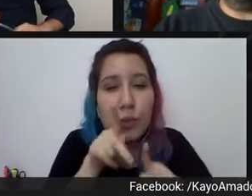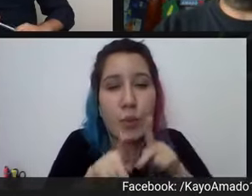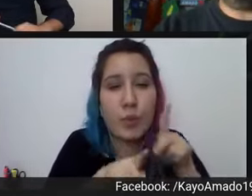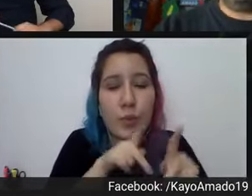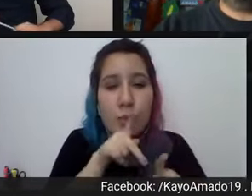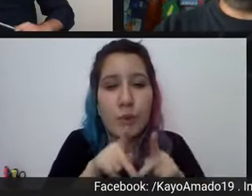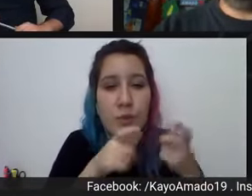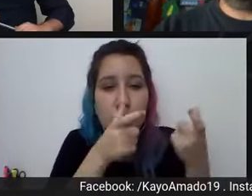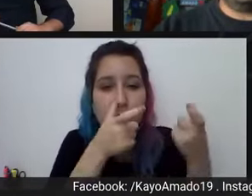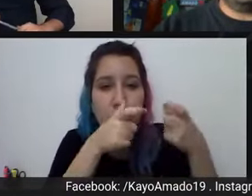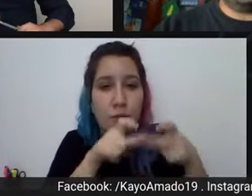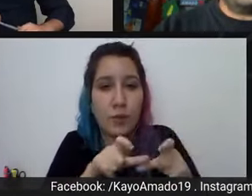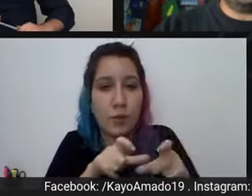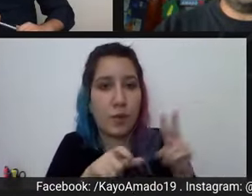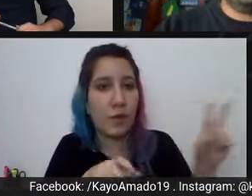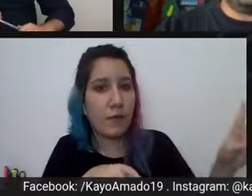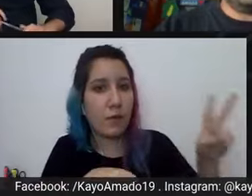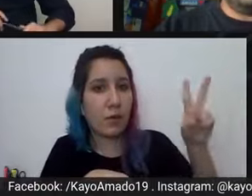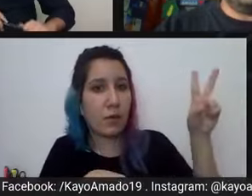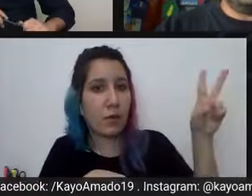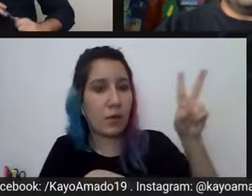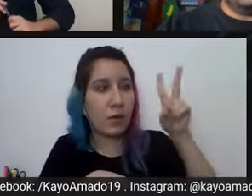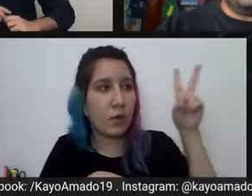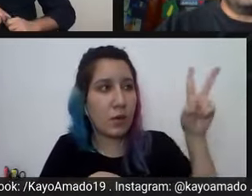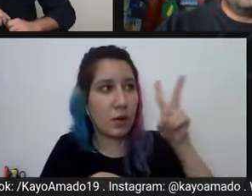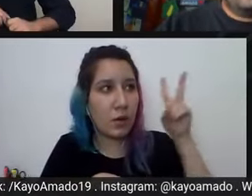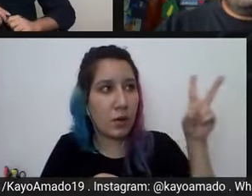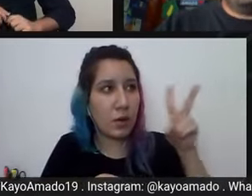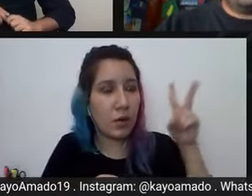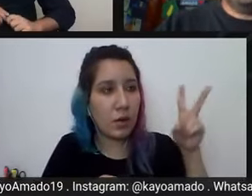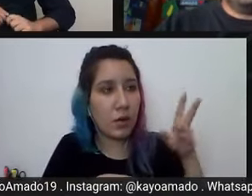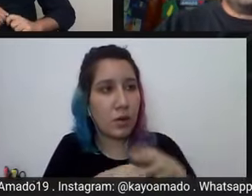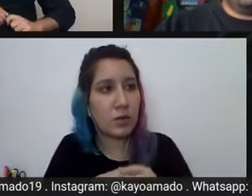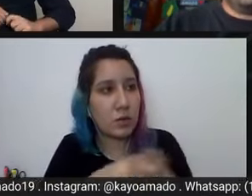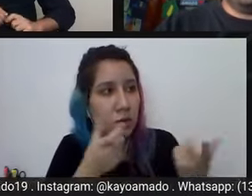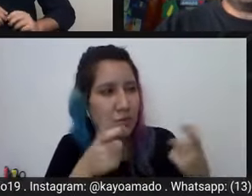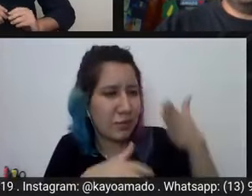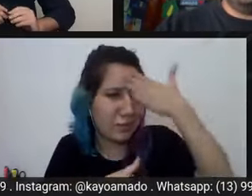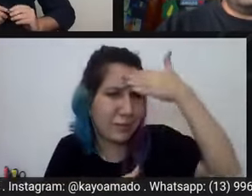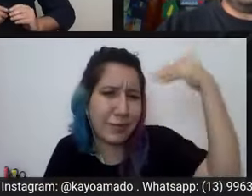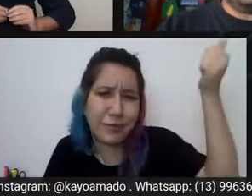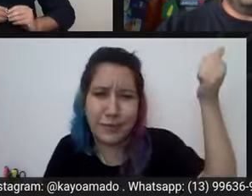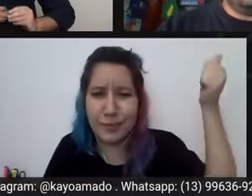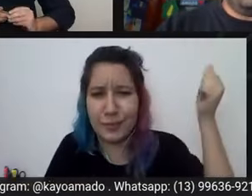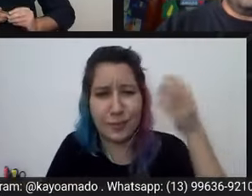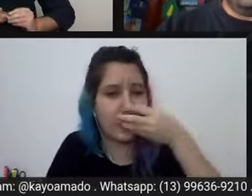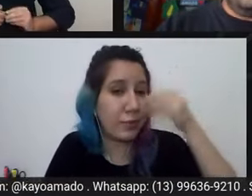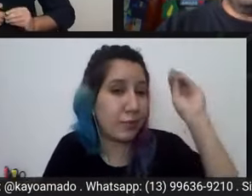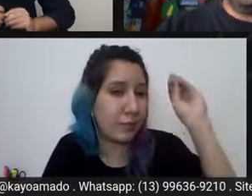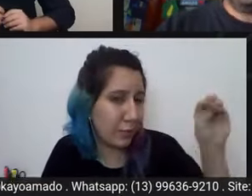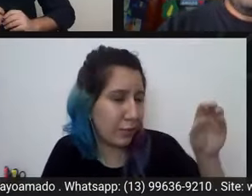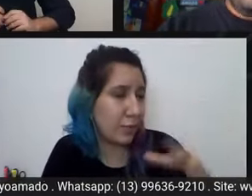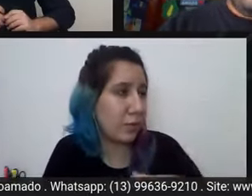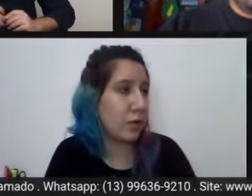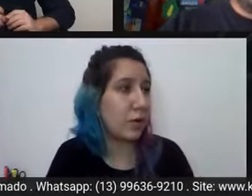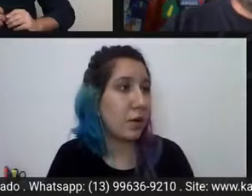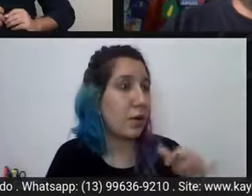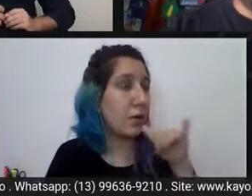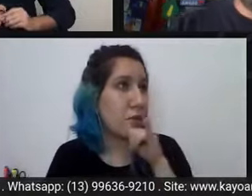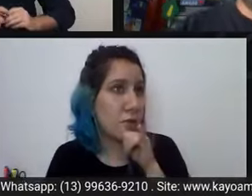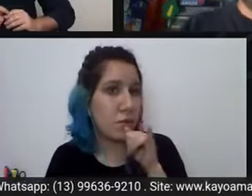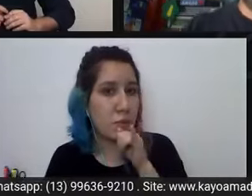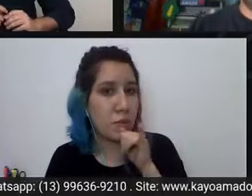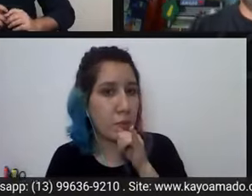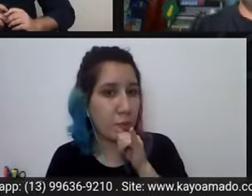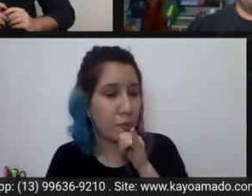muitas vezes valorizem os seus espaços, muitas vezes esquecidos. Vamos dar algum exemplo de algumas comunidades que a gente vem trabalhando com